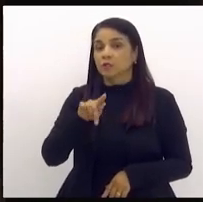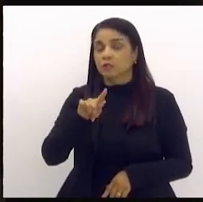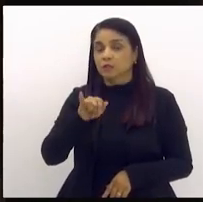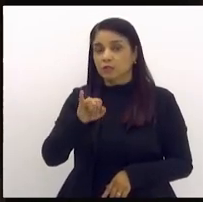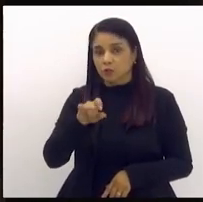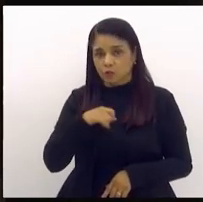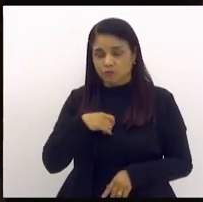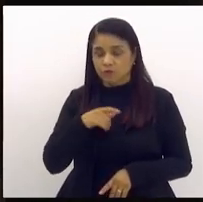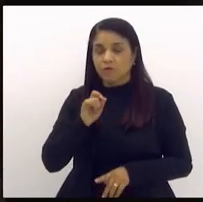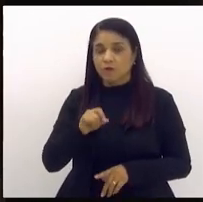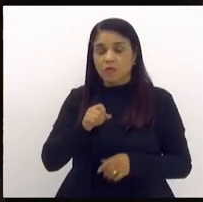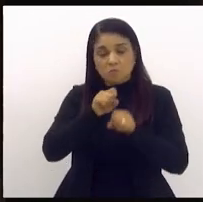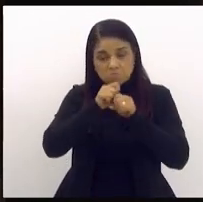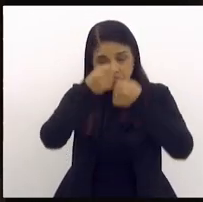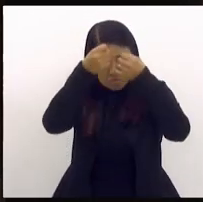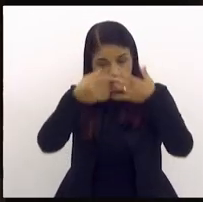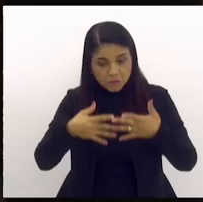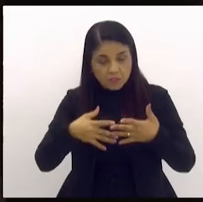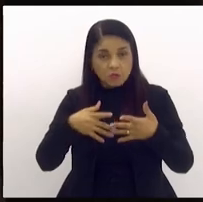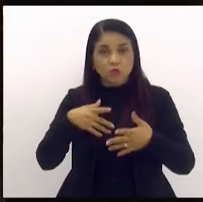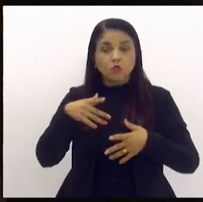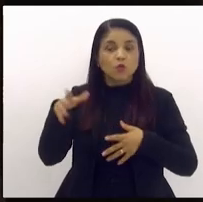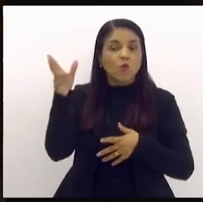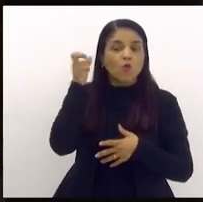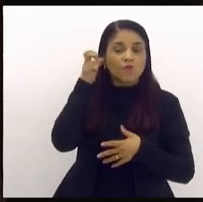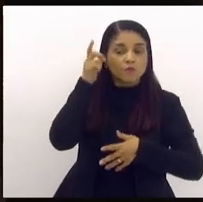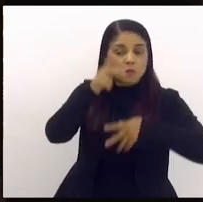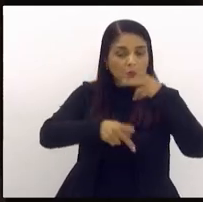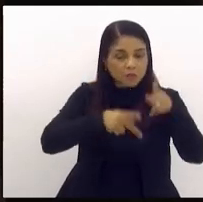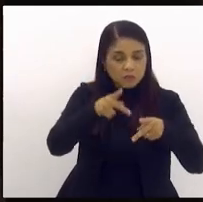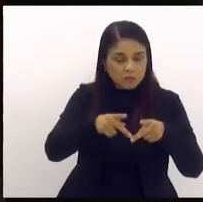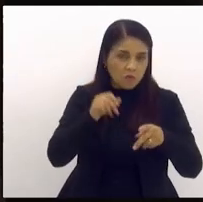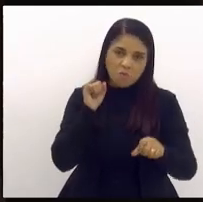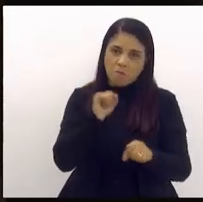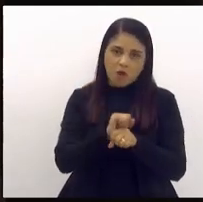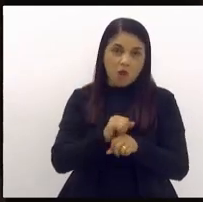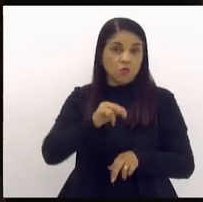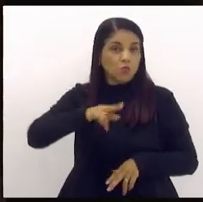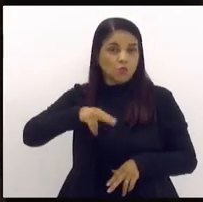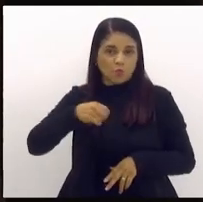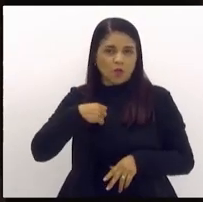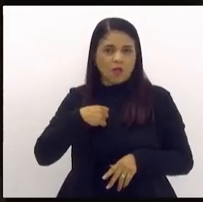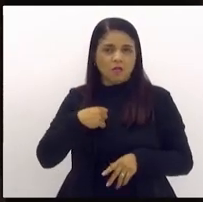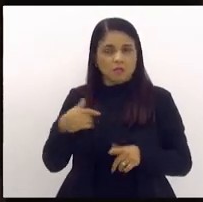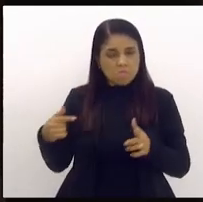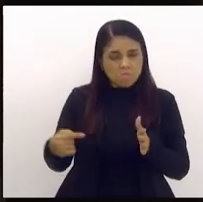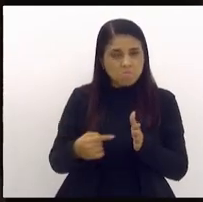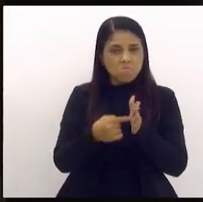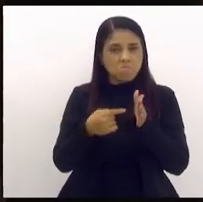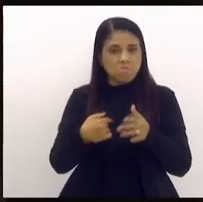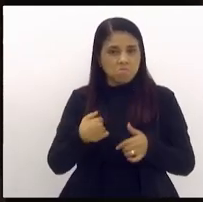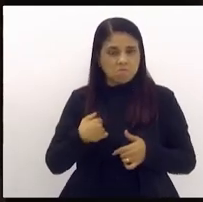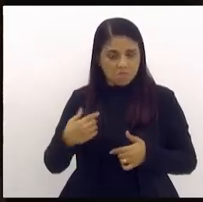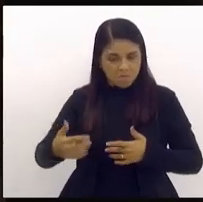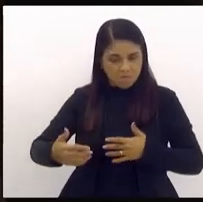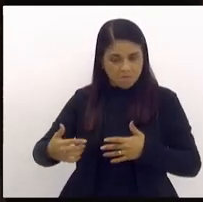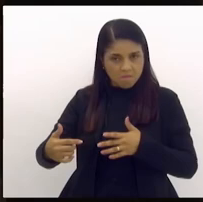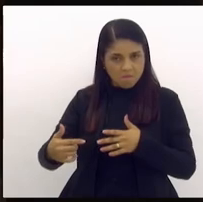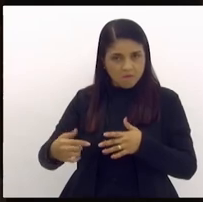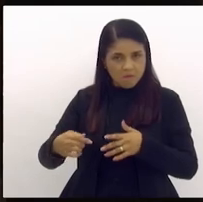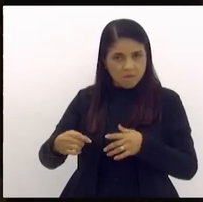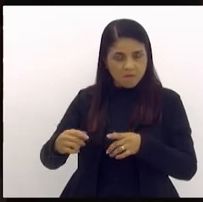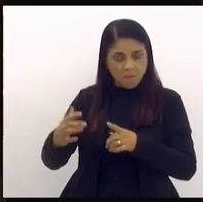e óbvio, nós não vamos parar. Pelo contrário, cada ameaça, cada cuidado que eu escuto, isso me alimenta mais,